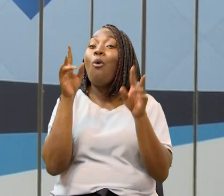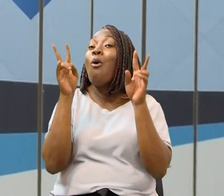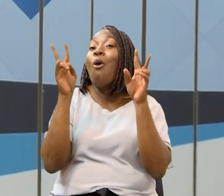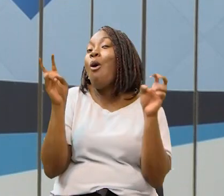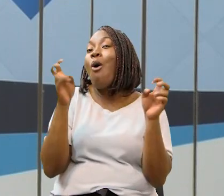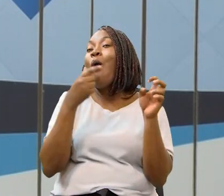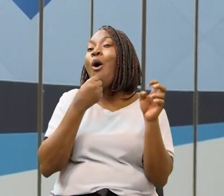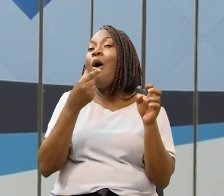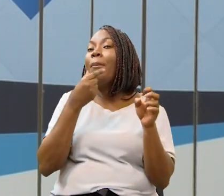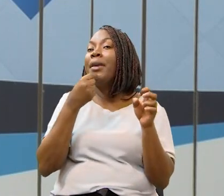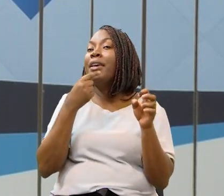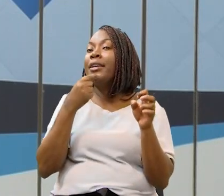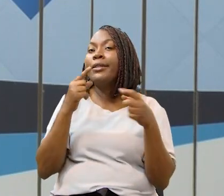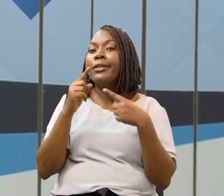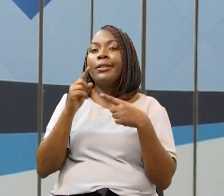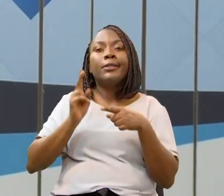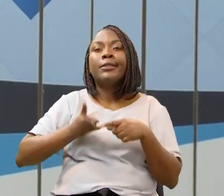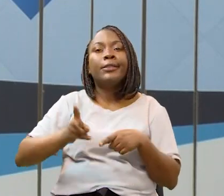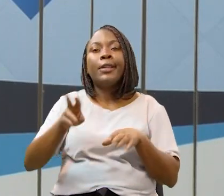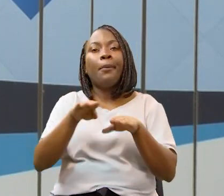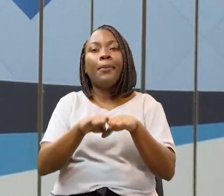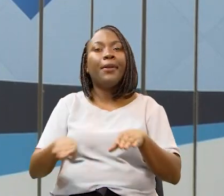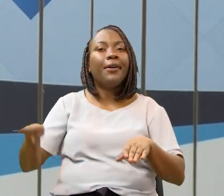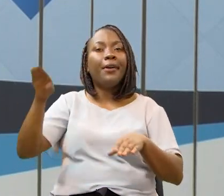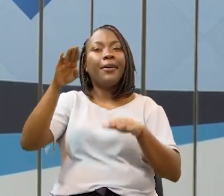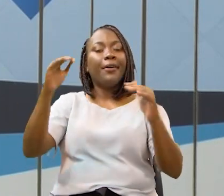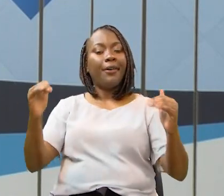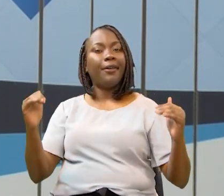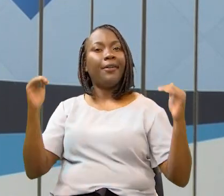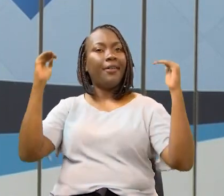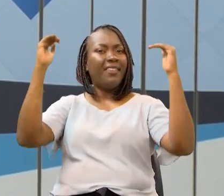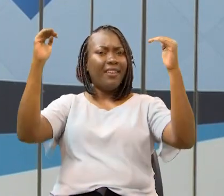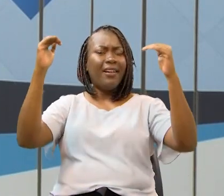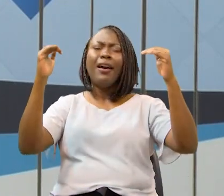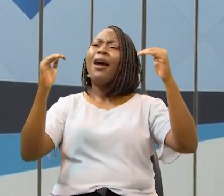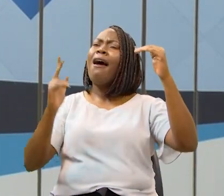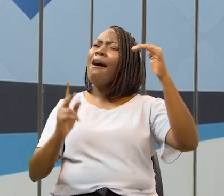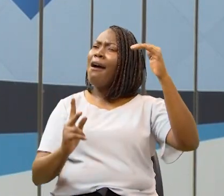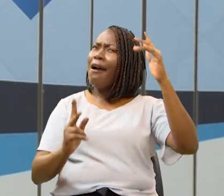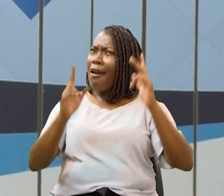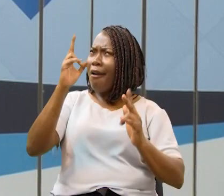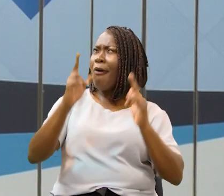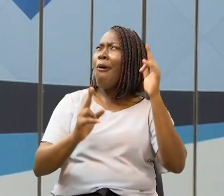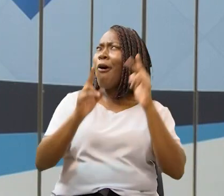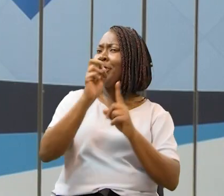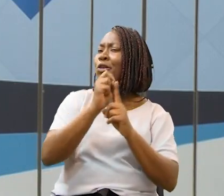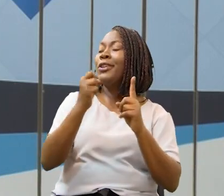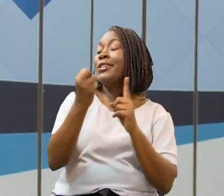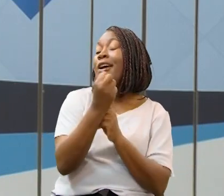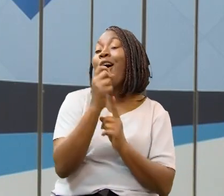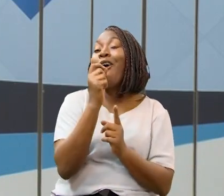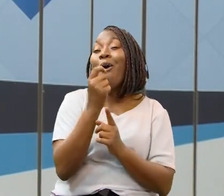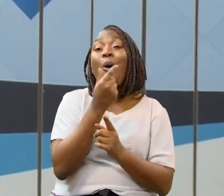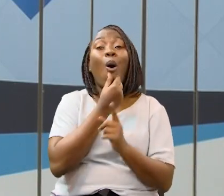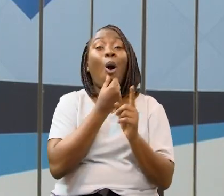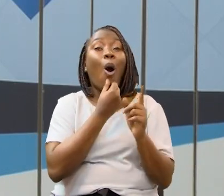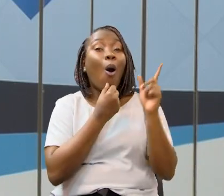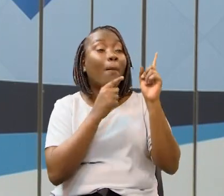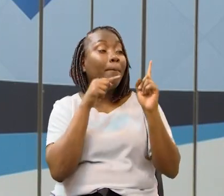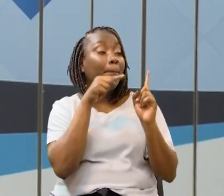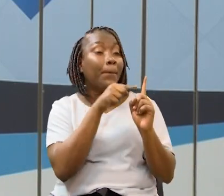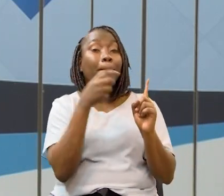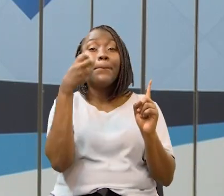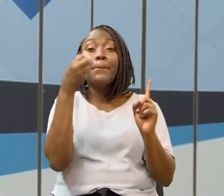do homem sempre, né, em superioridade. E aí a gente pode até fazer um recorte racial, o homem branco sempre, né,